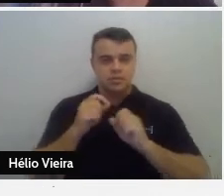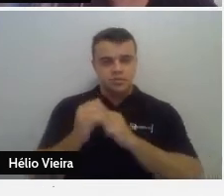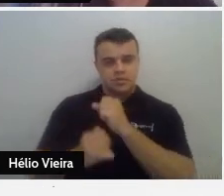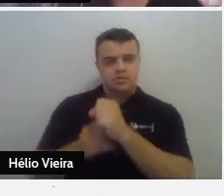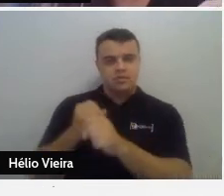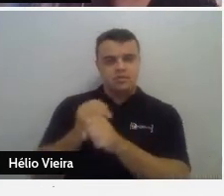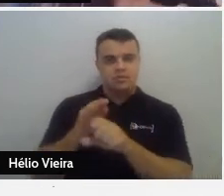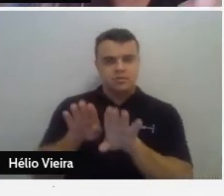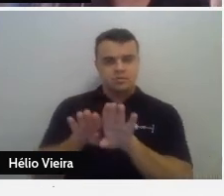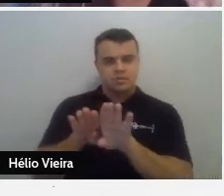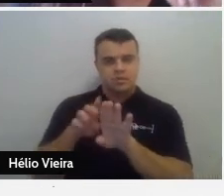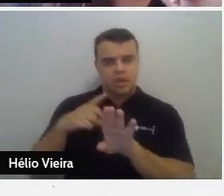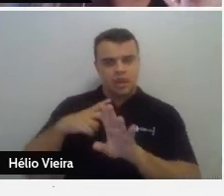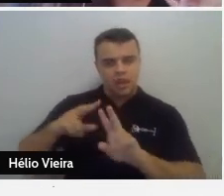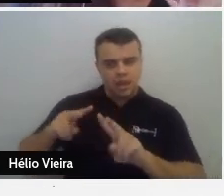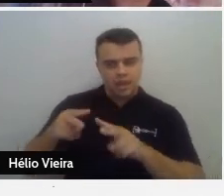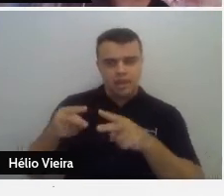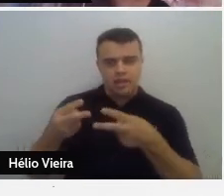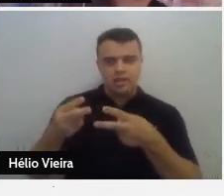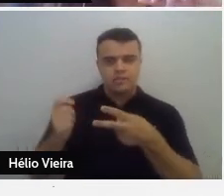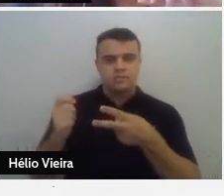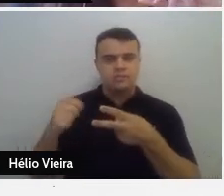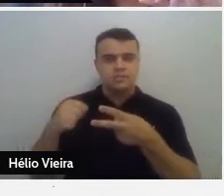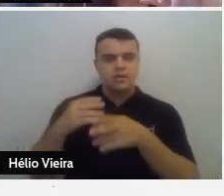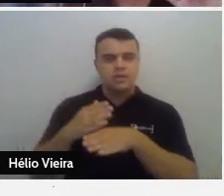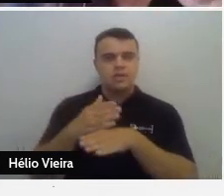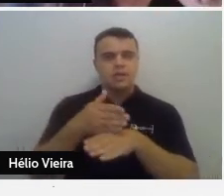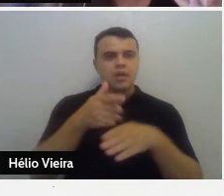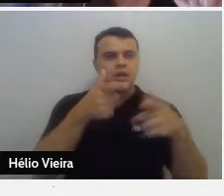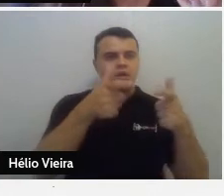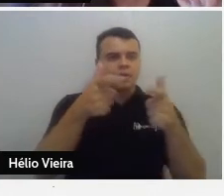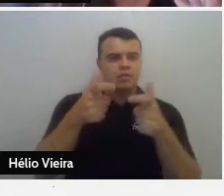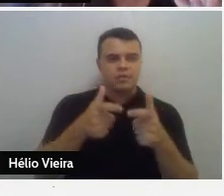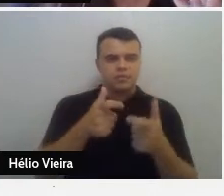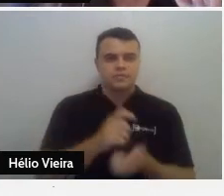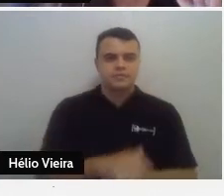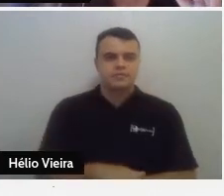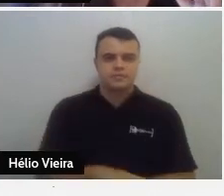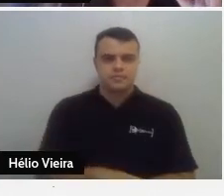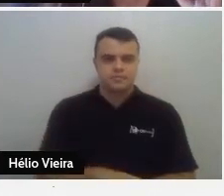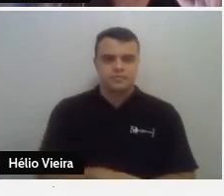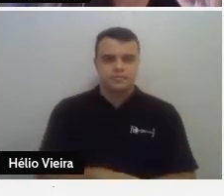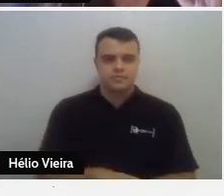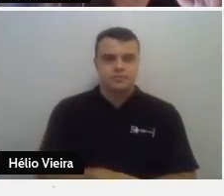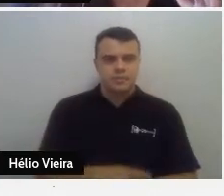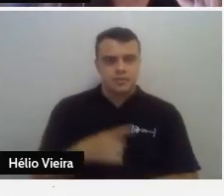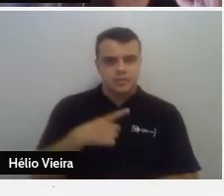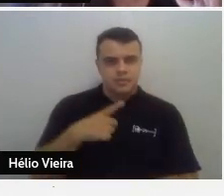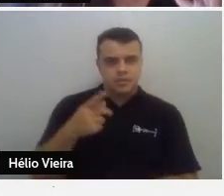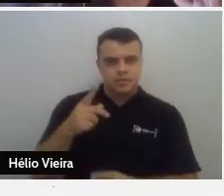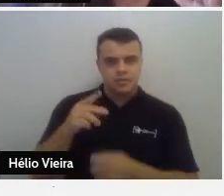tem um link, né, que leva para as galerias. Então, aqui o Museu Britânico.